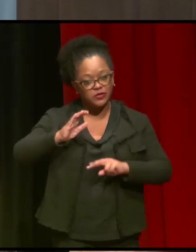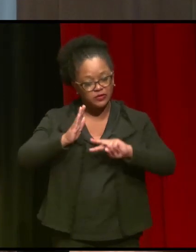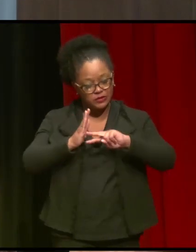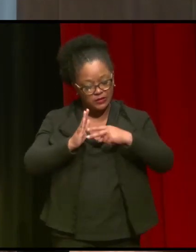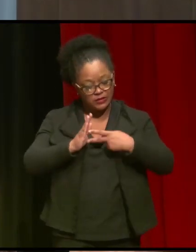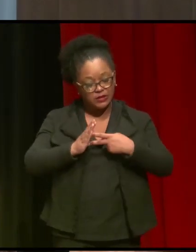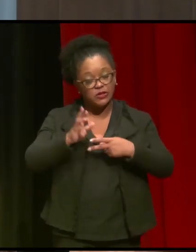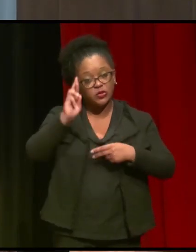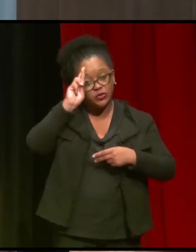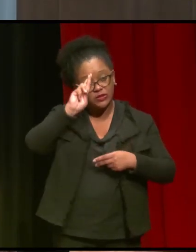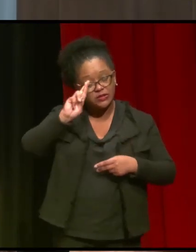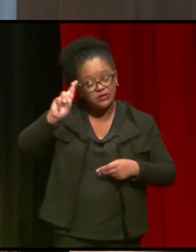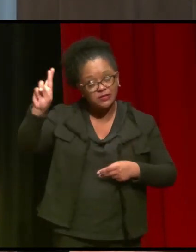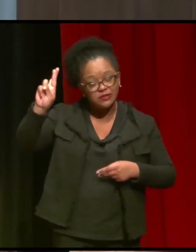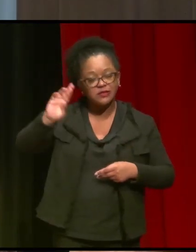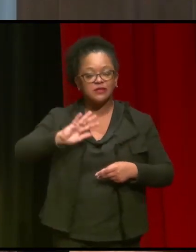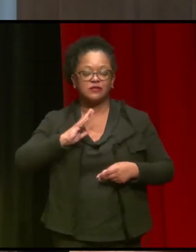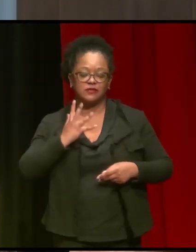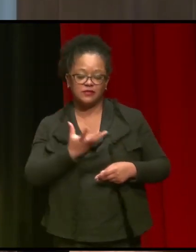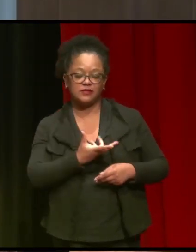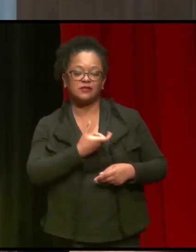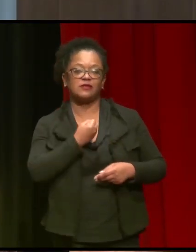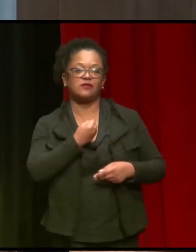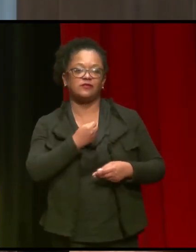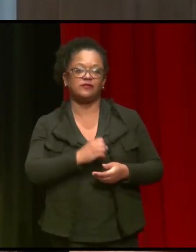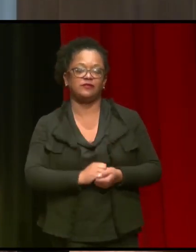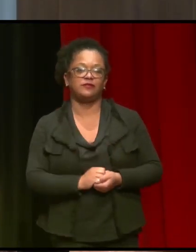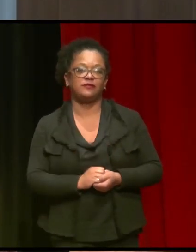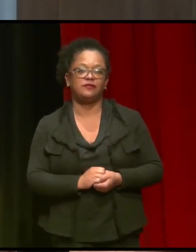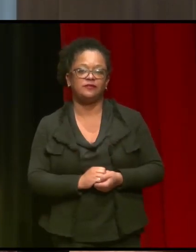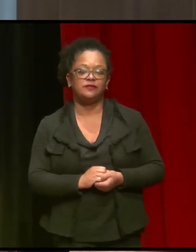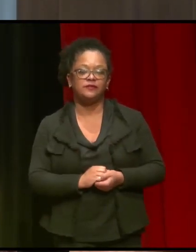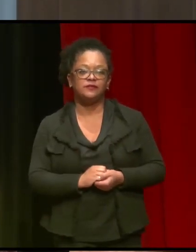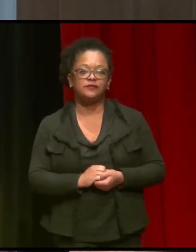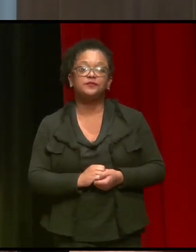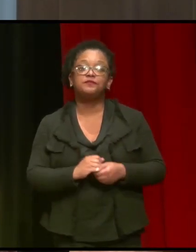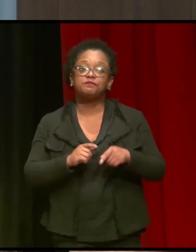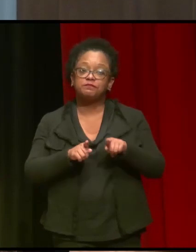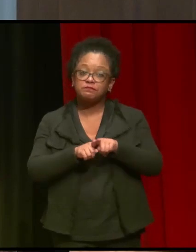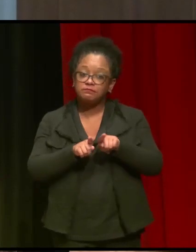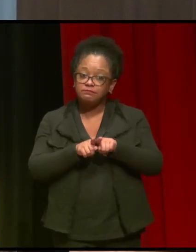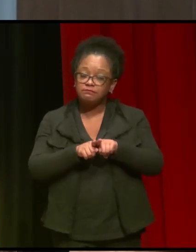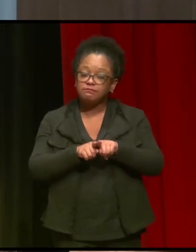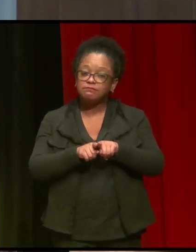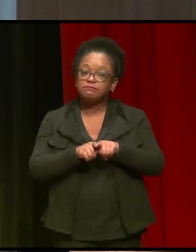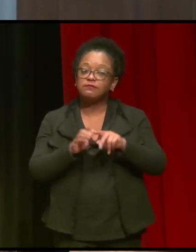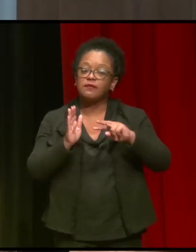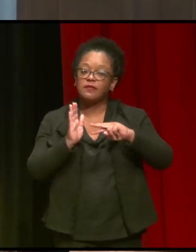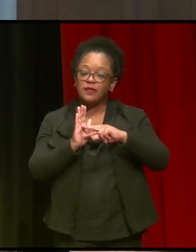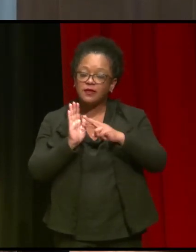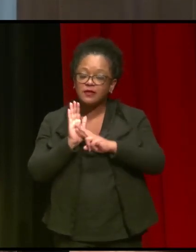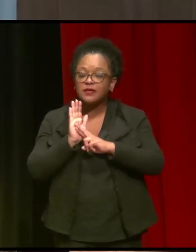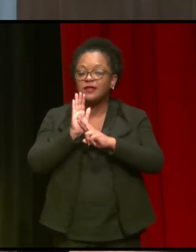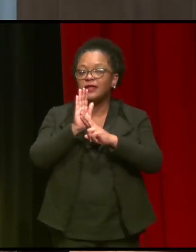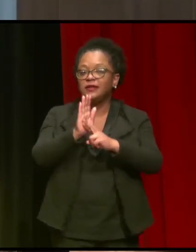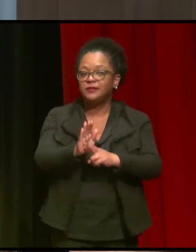o Senhor salva. Então, os Joshua que vieram do Antigo Testamento, representam também o próprio